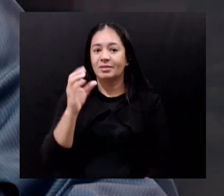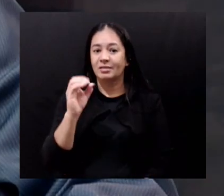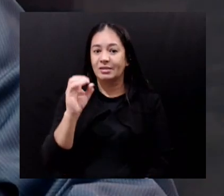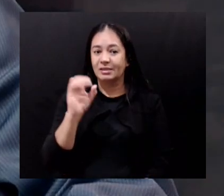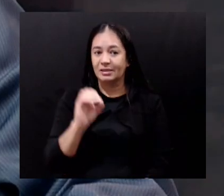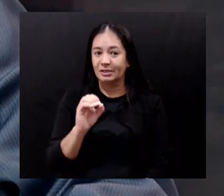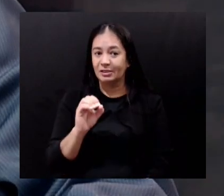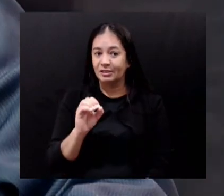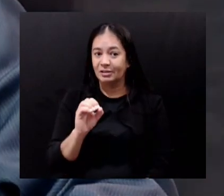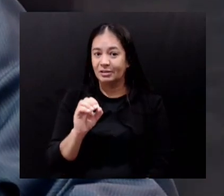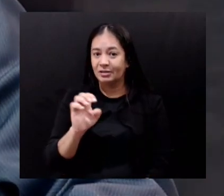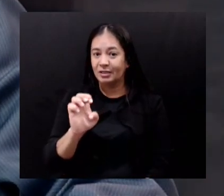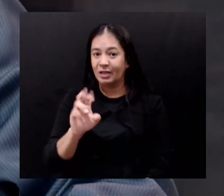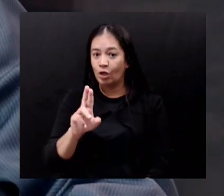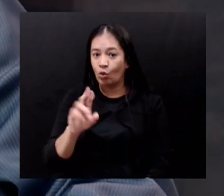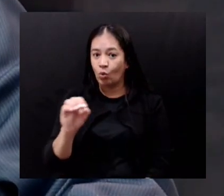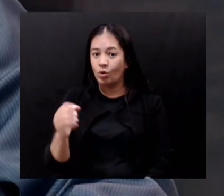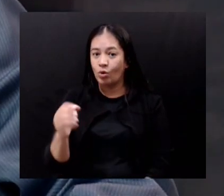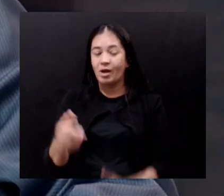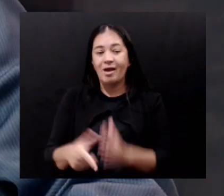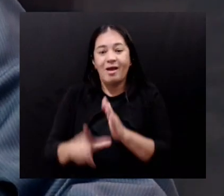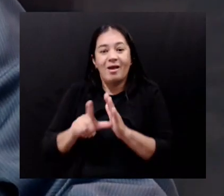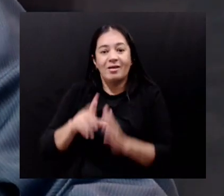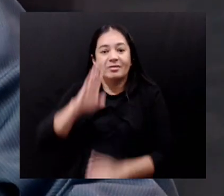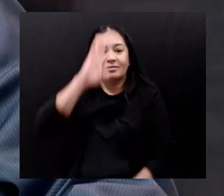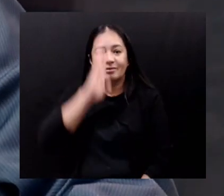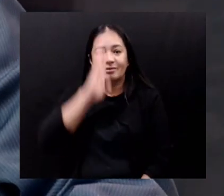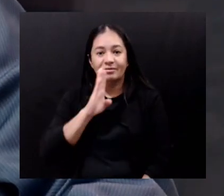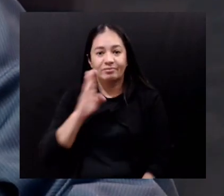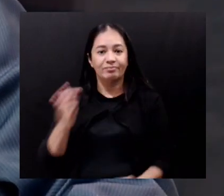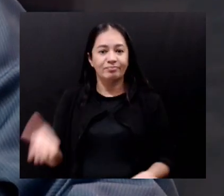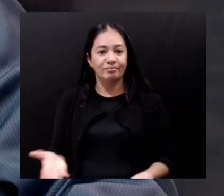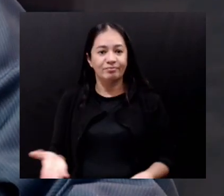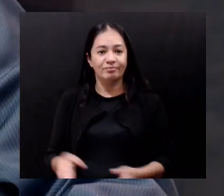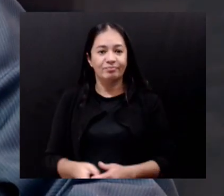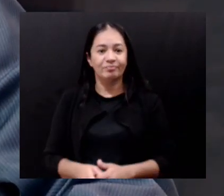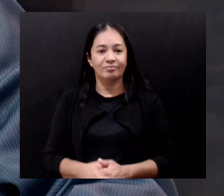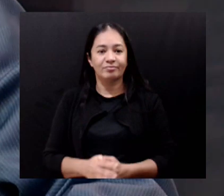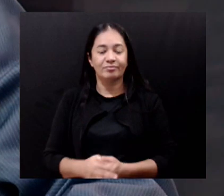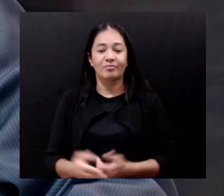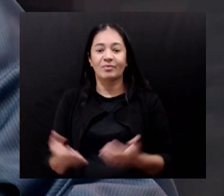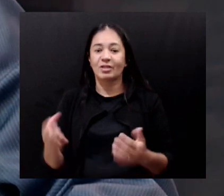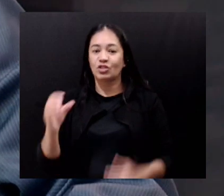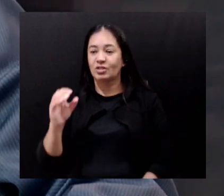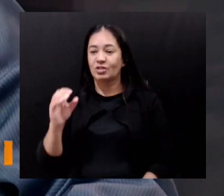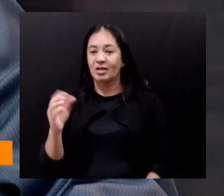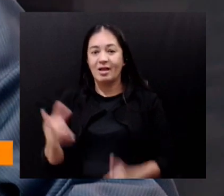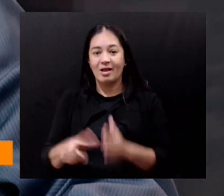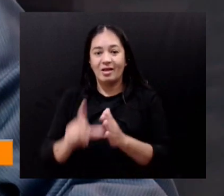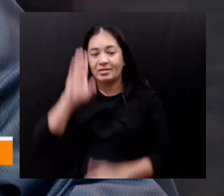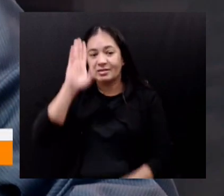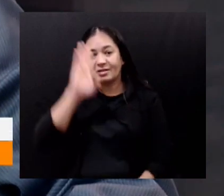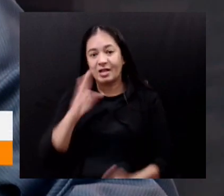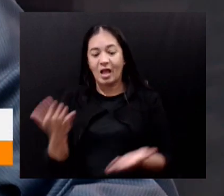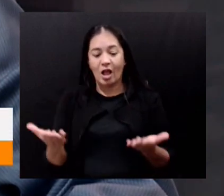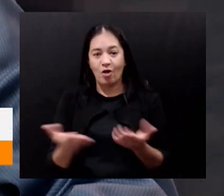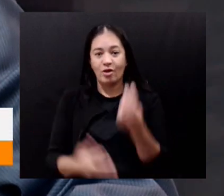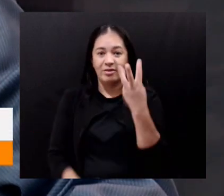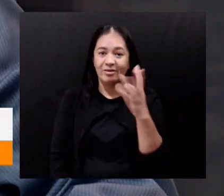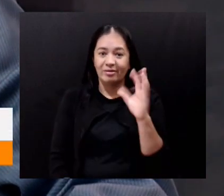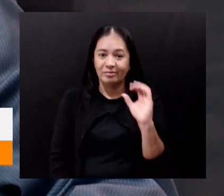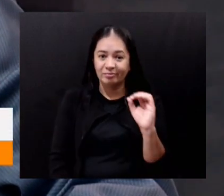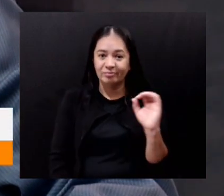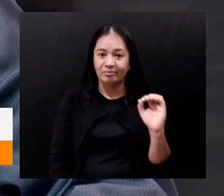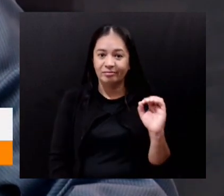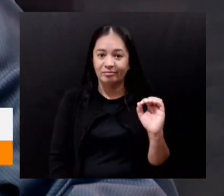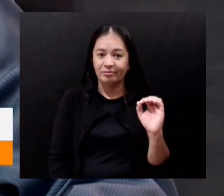Então nós passamos já com, né, de 0 para 300 ali. O pedido no consulado foi para 600 euros